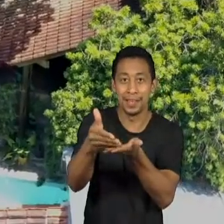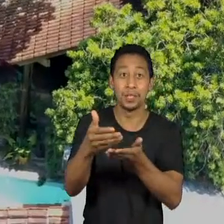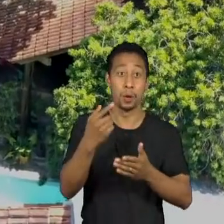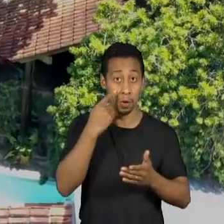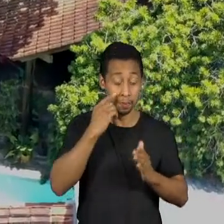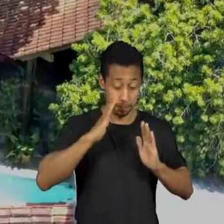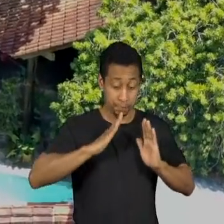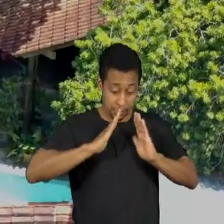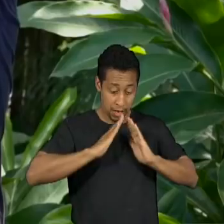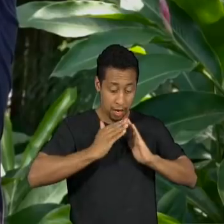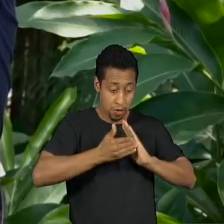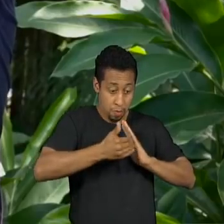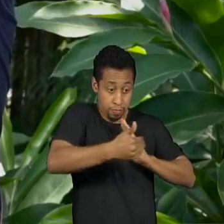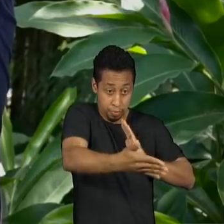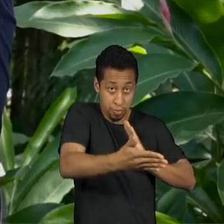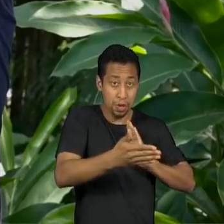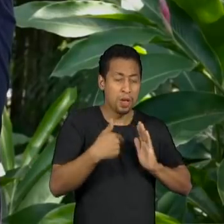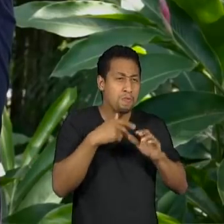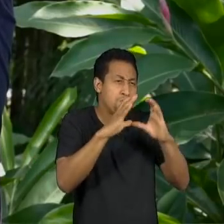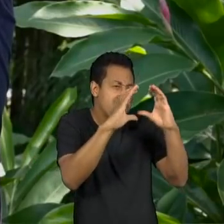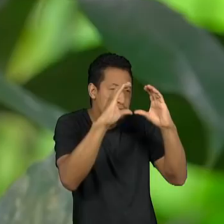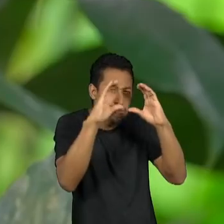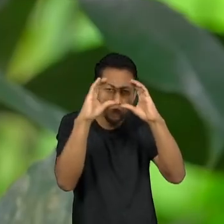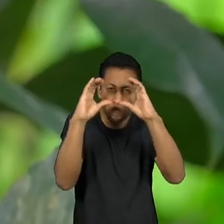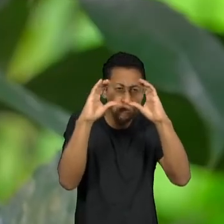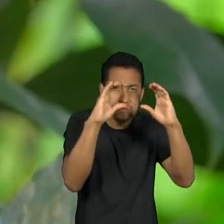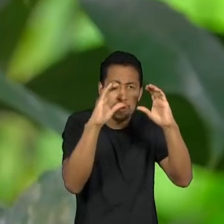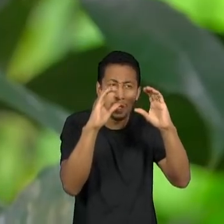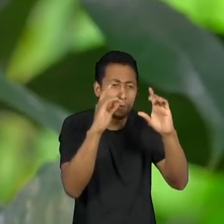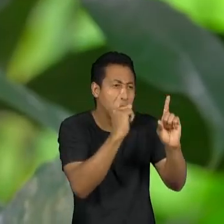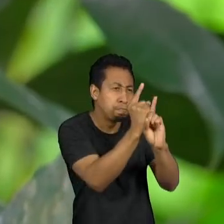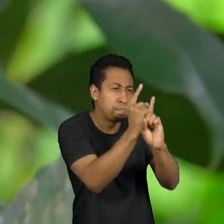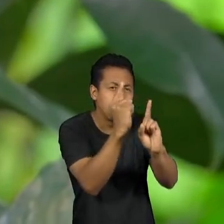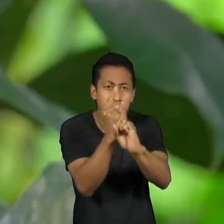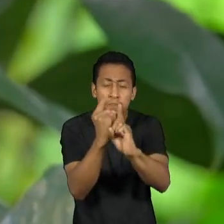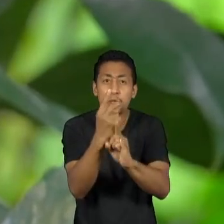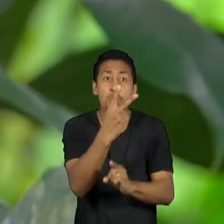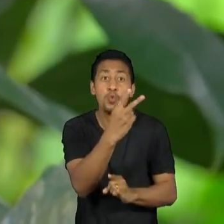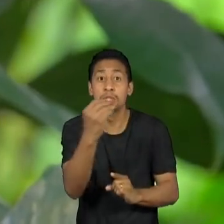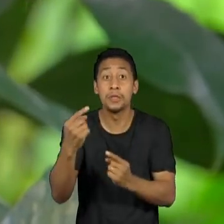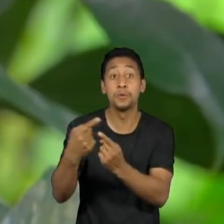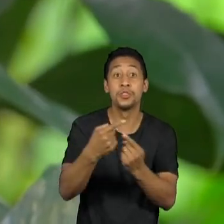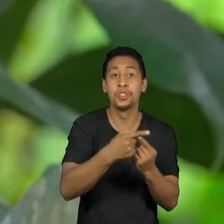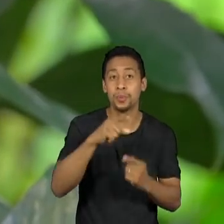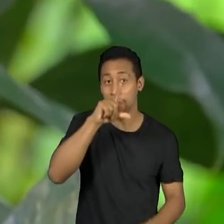meu, eu já registrei mais que 200 espécies de passarinho.